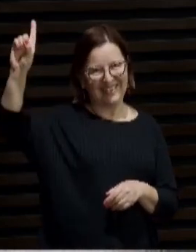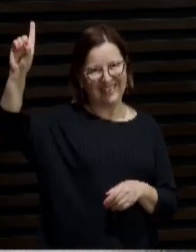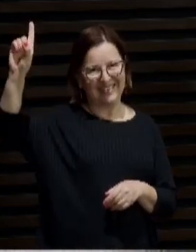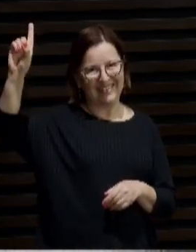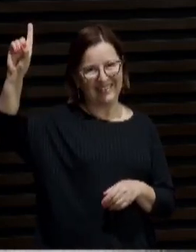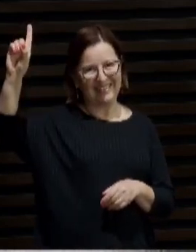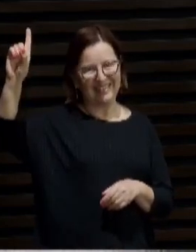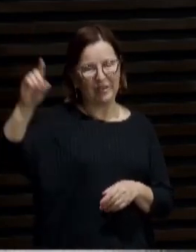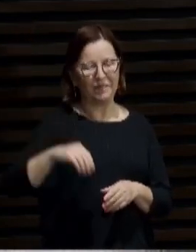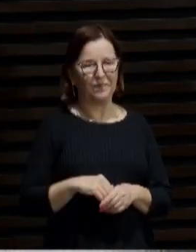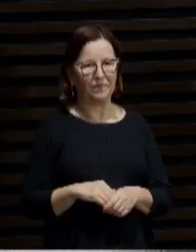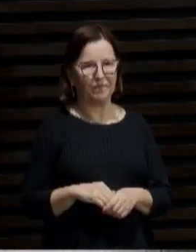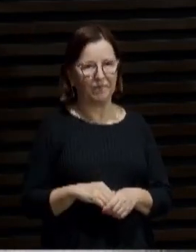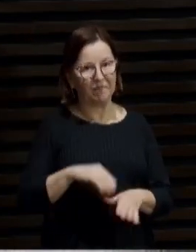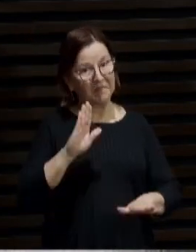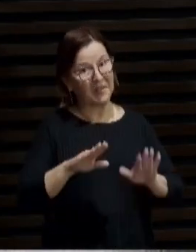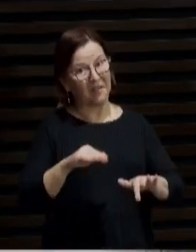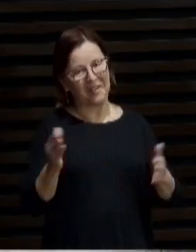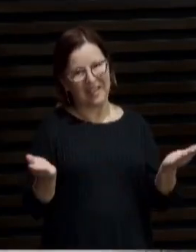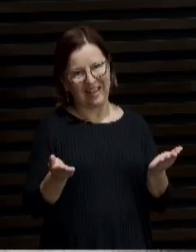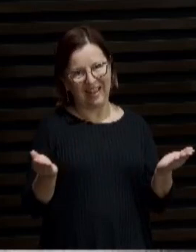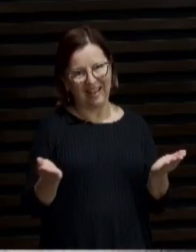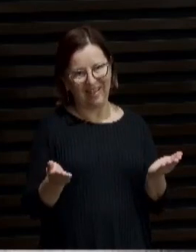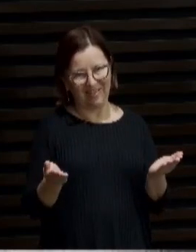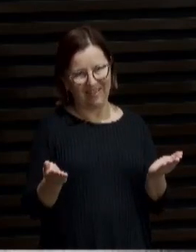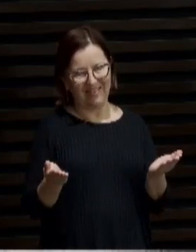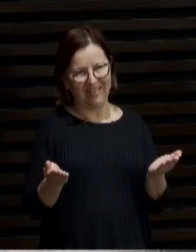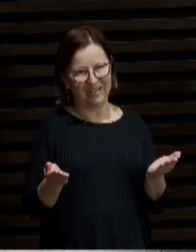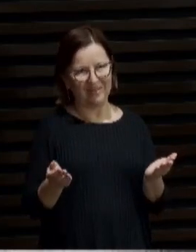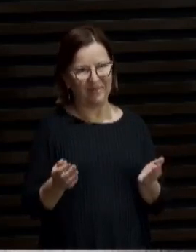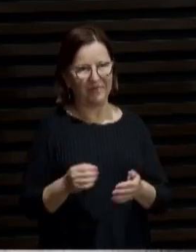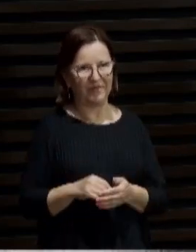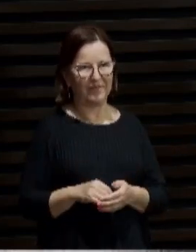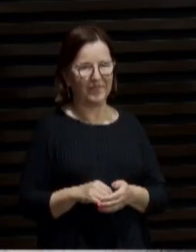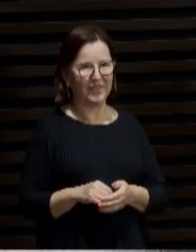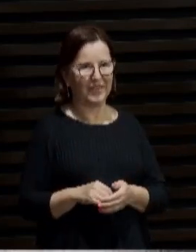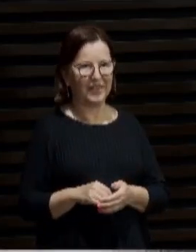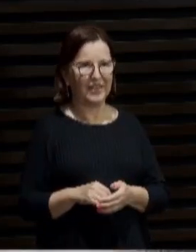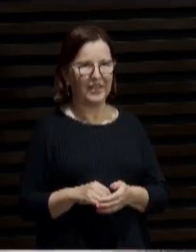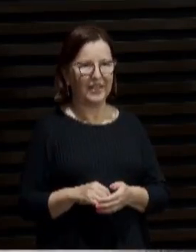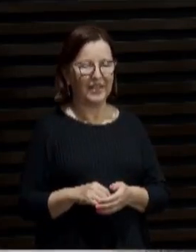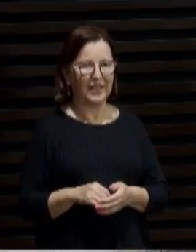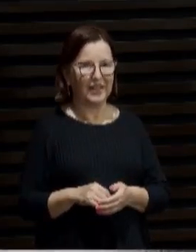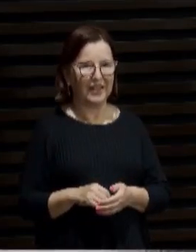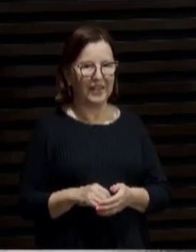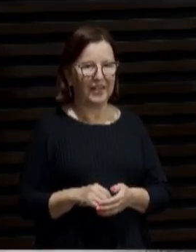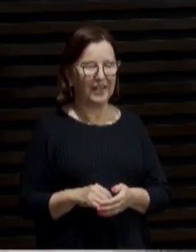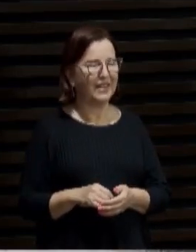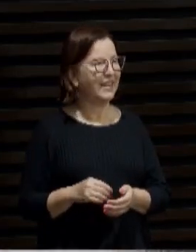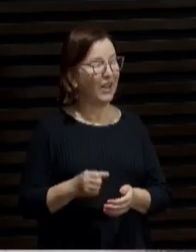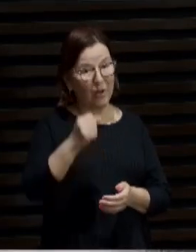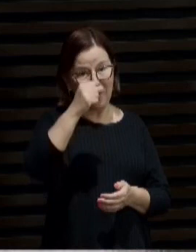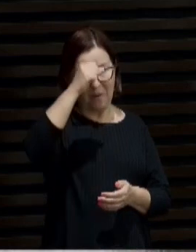Não resista. Talvez agora, Romanos 12:1, talvez agora faça mais sentido. Alguém pode colocar?